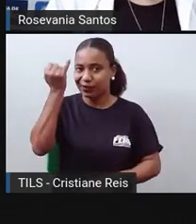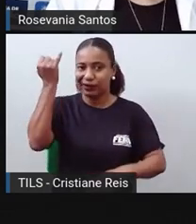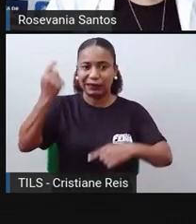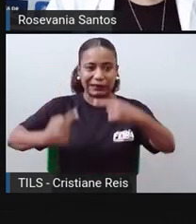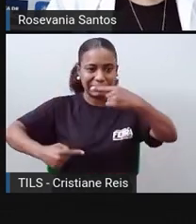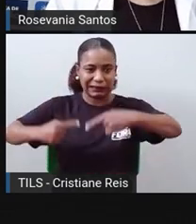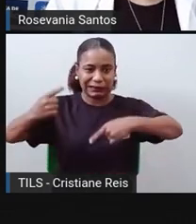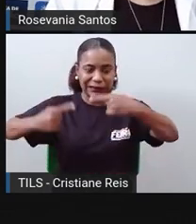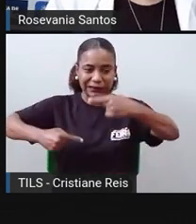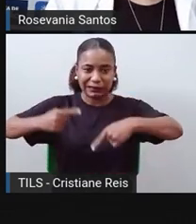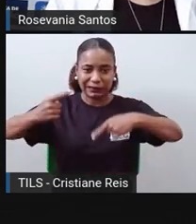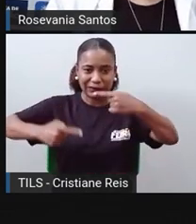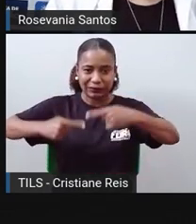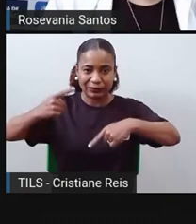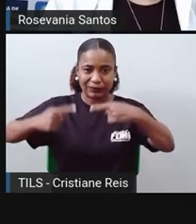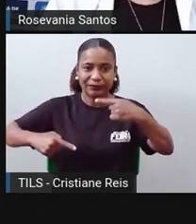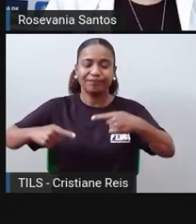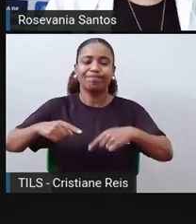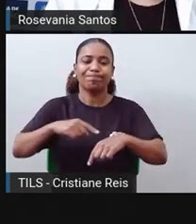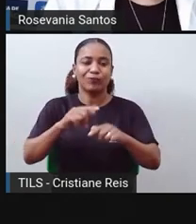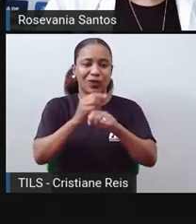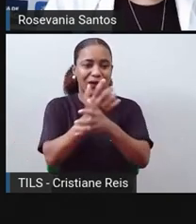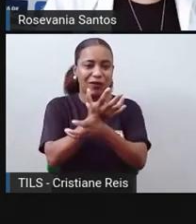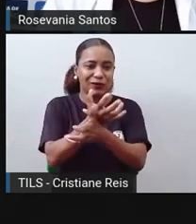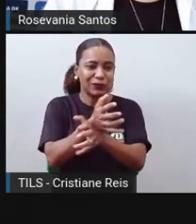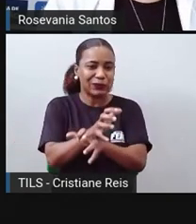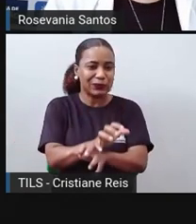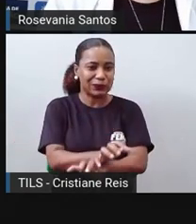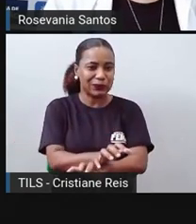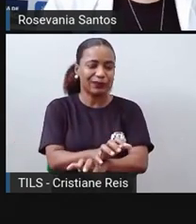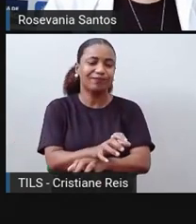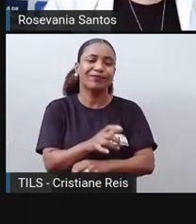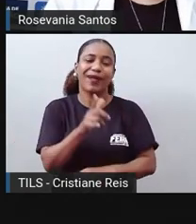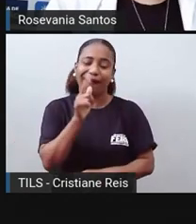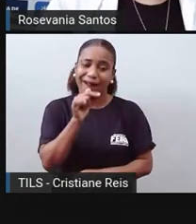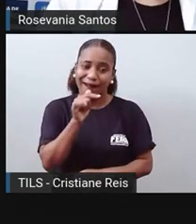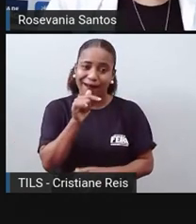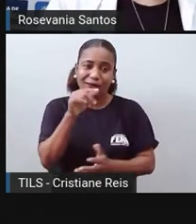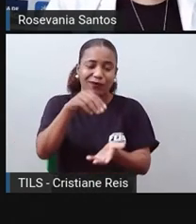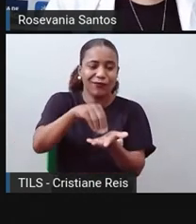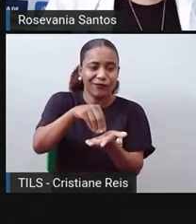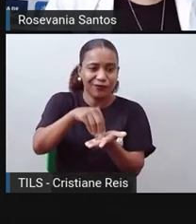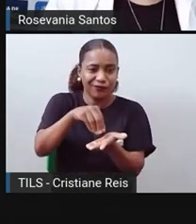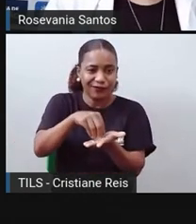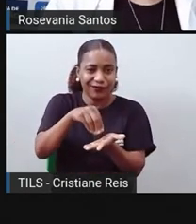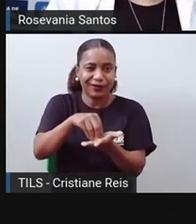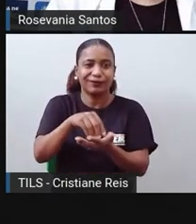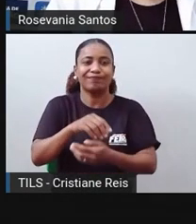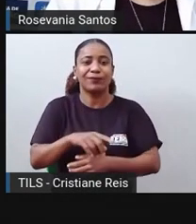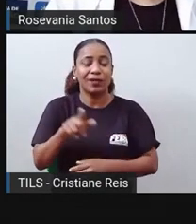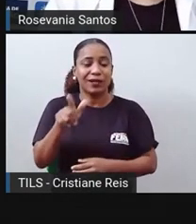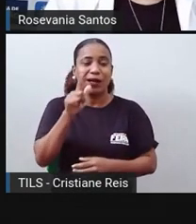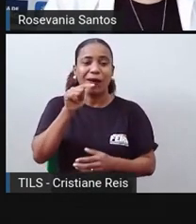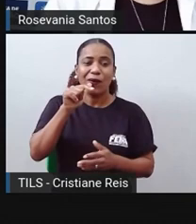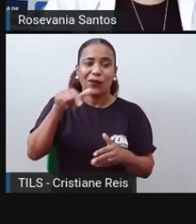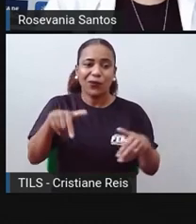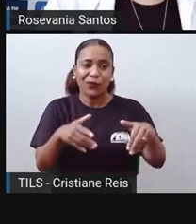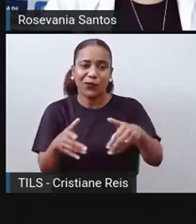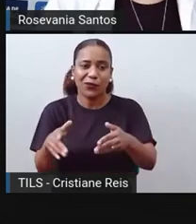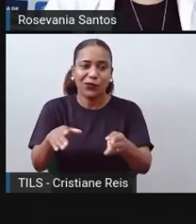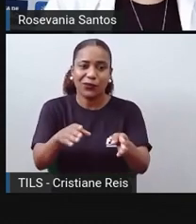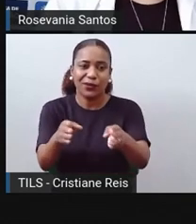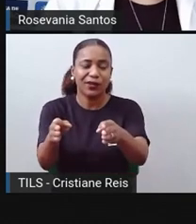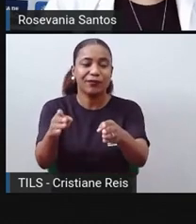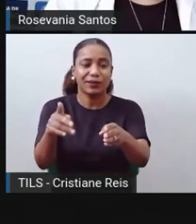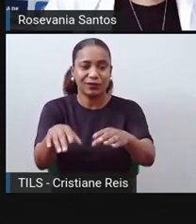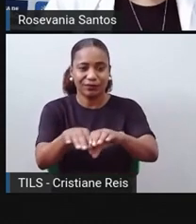E aí você vê numa região de deserto, numa região de falta de água, você tem um rio importantíssimo lá represado e que a quantidade